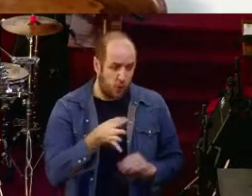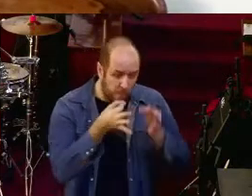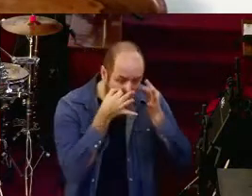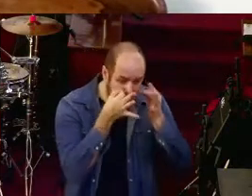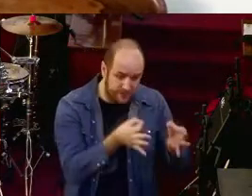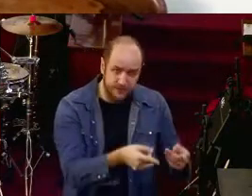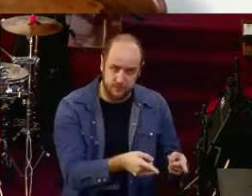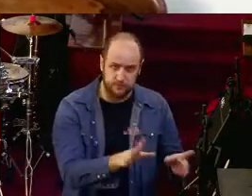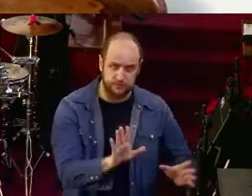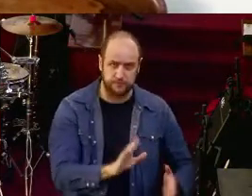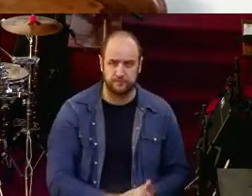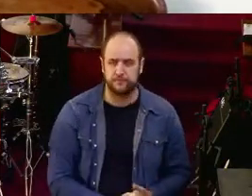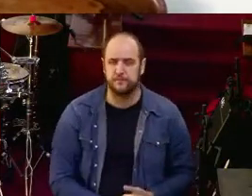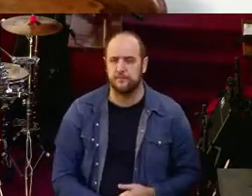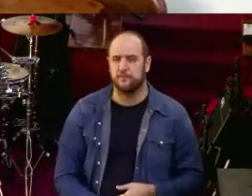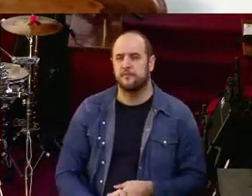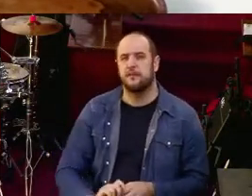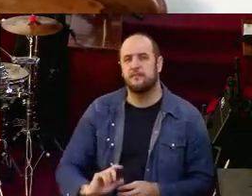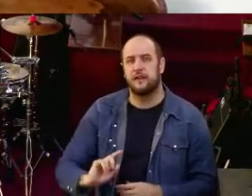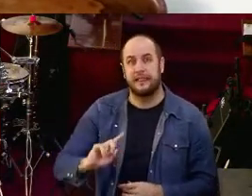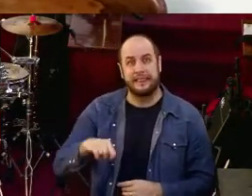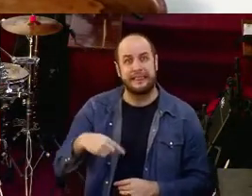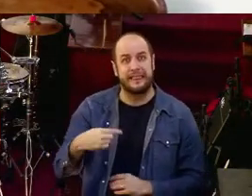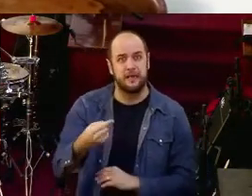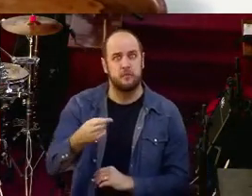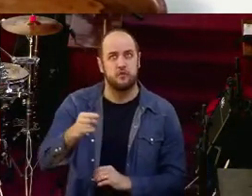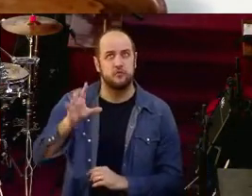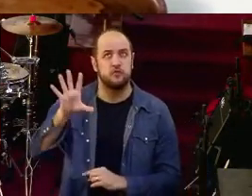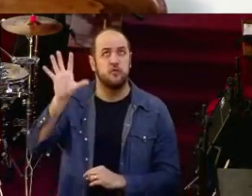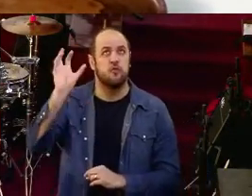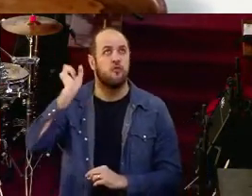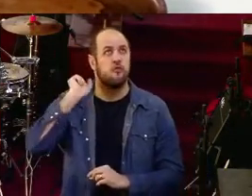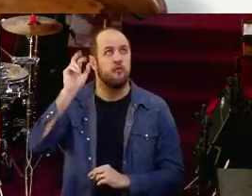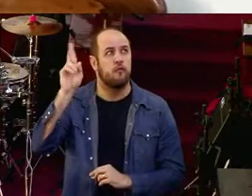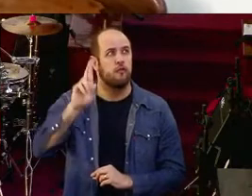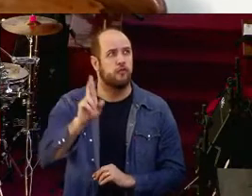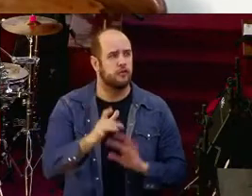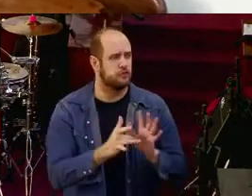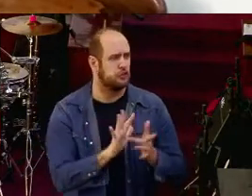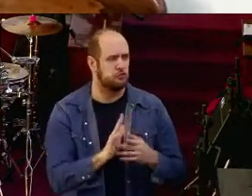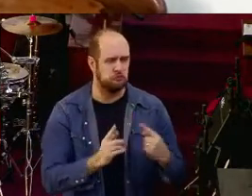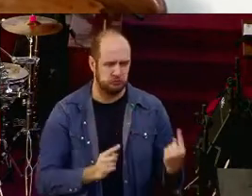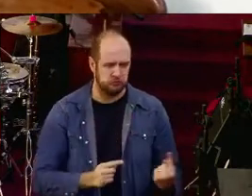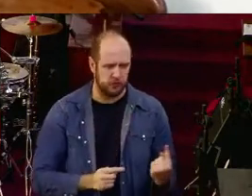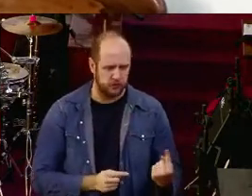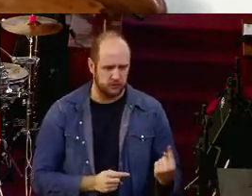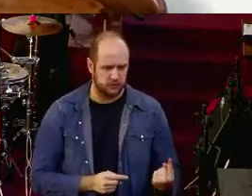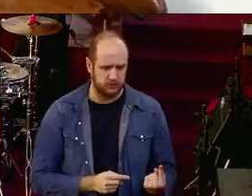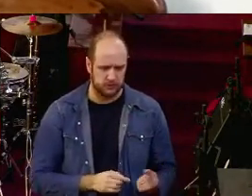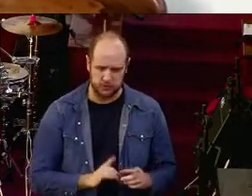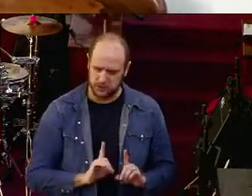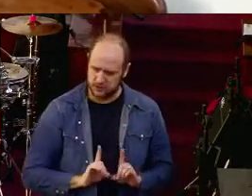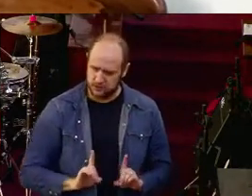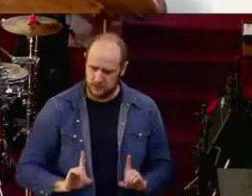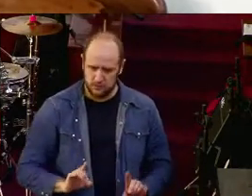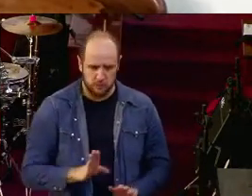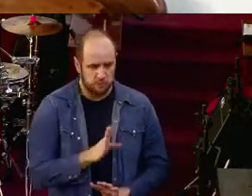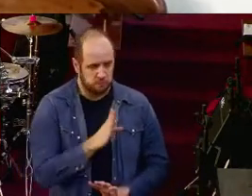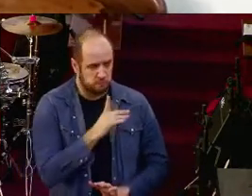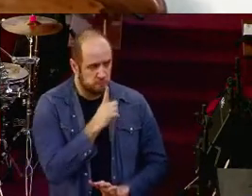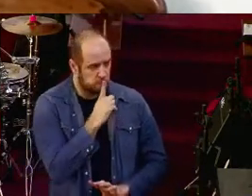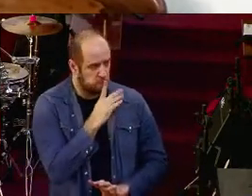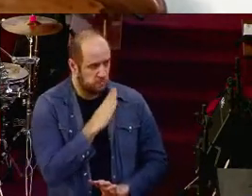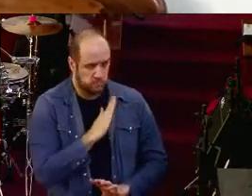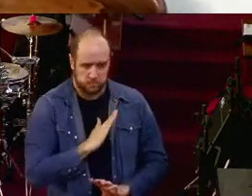Versículo 36, depois daquela voz, achou-se Jesus sozinho. Eles calaram-se, e naqueles